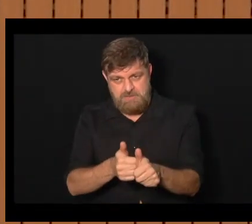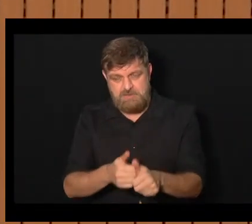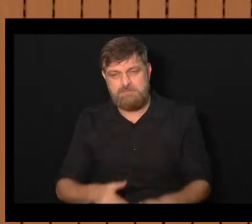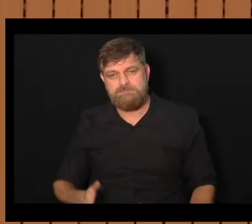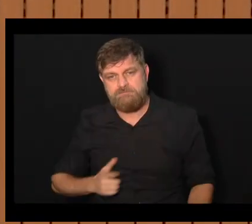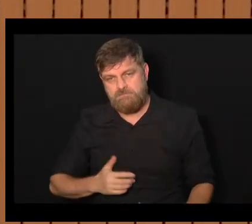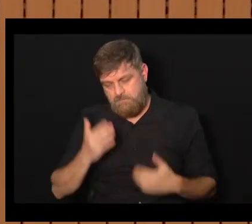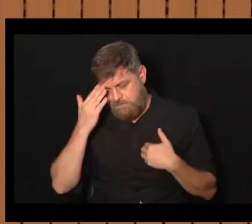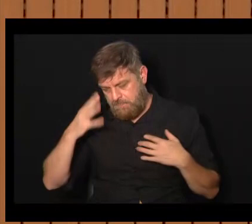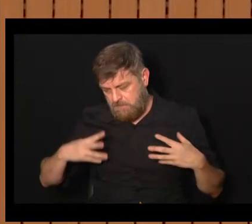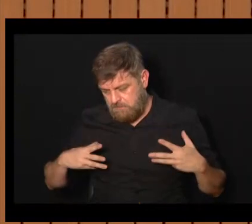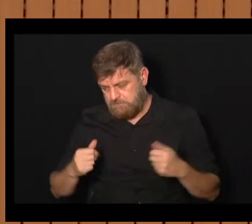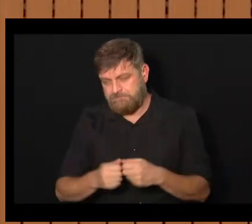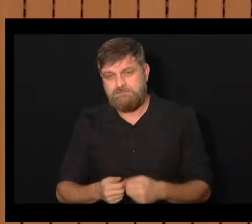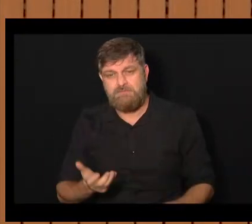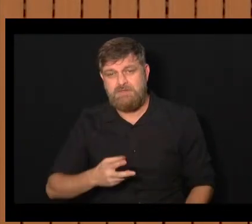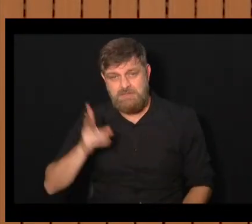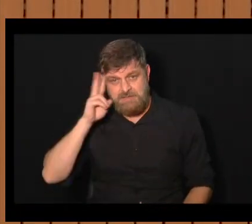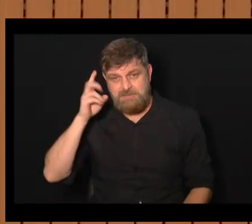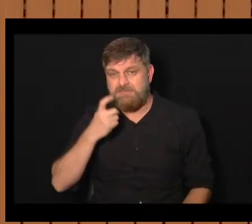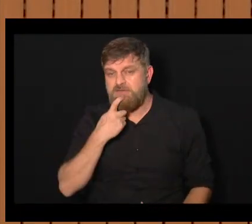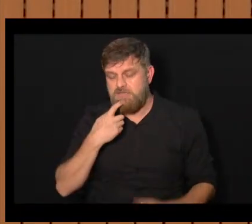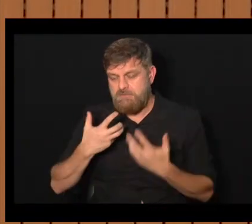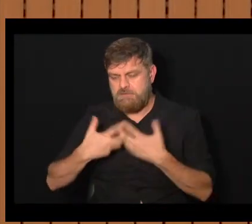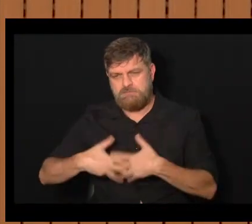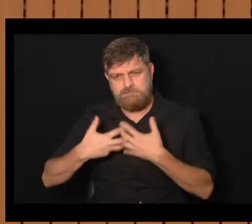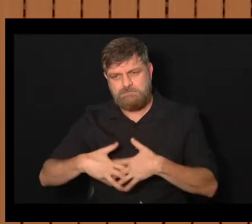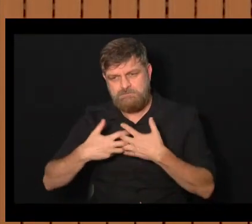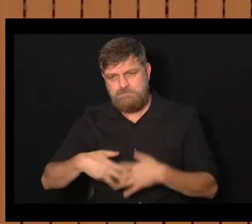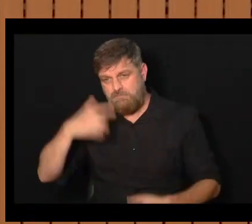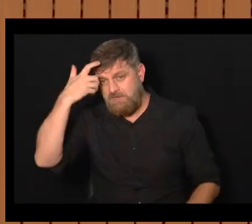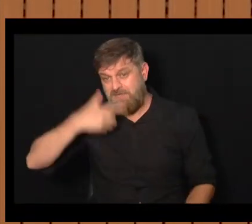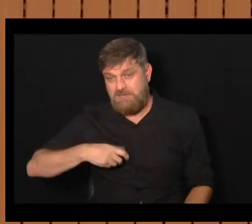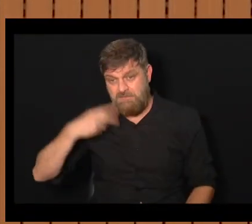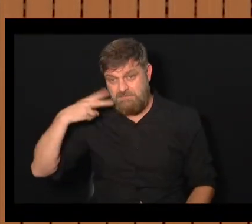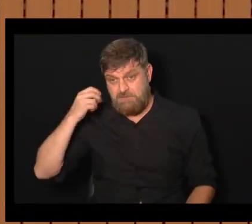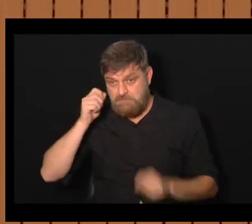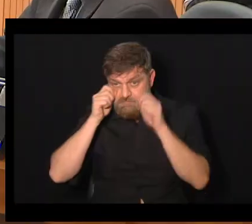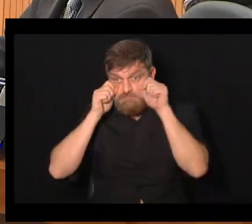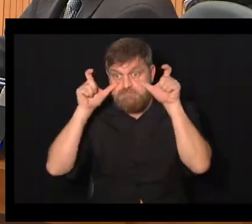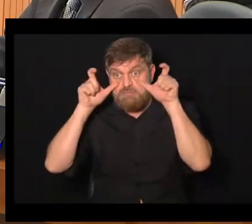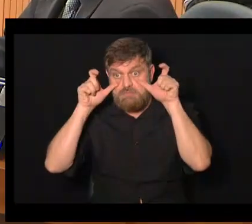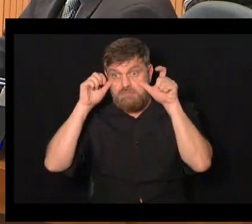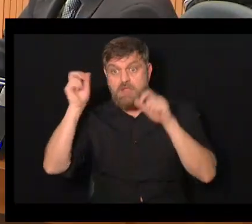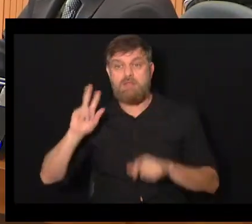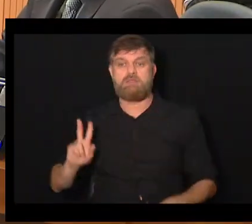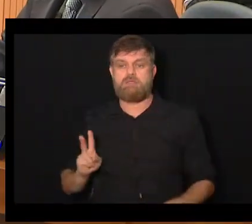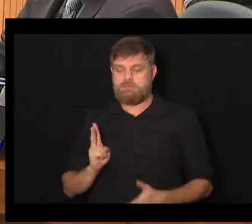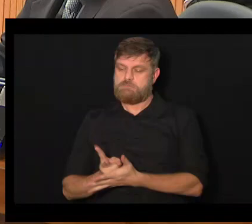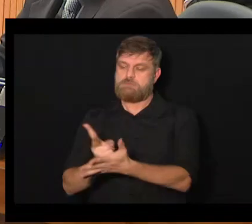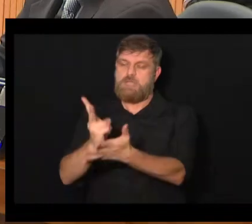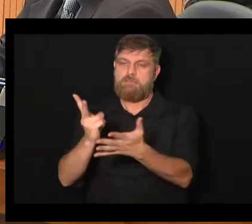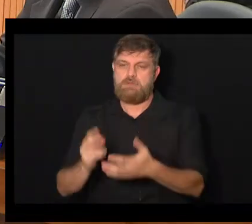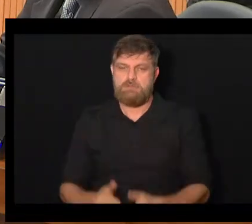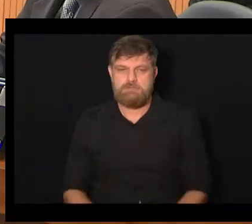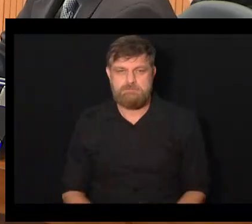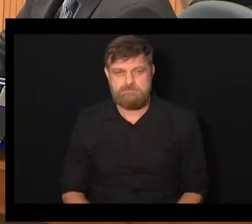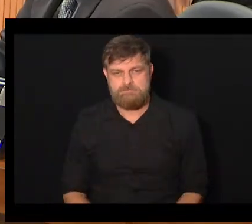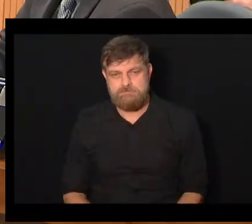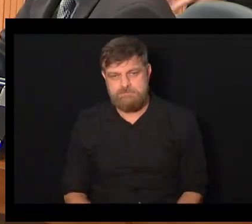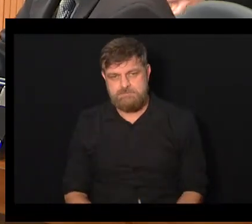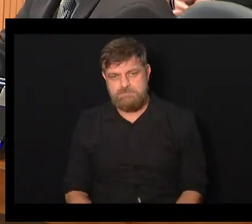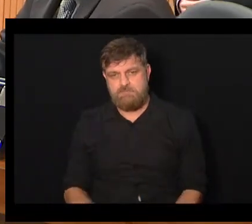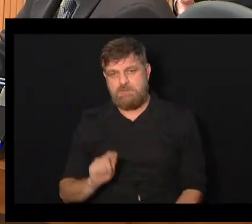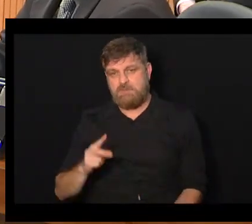a todos, e vale lembrar que a cidade não fecha, presidente, e esse vereador não dorme. Obrigado, vereador Nelson Horst. Vereador Campucílio, próximo